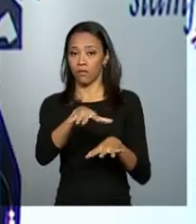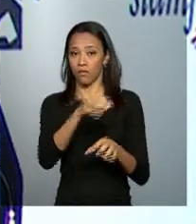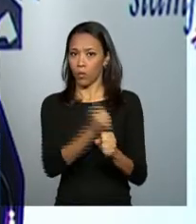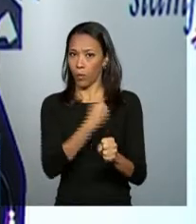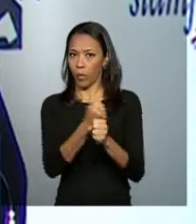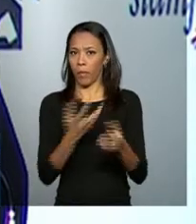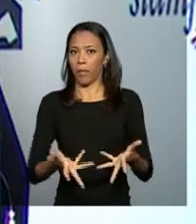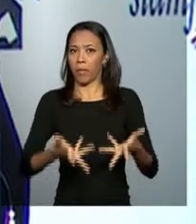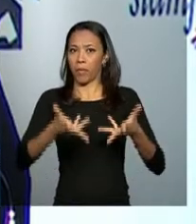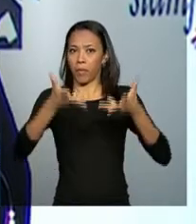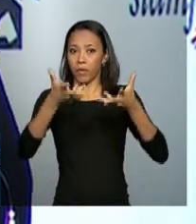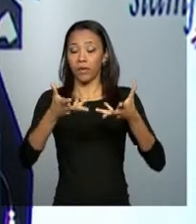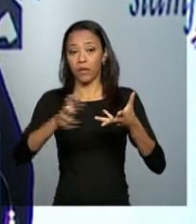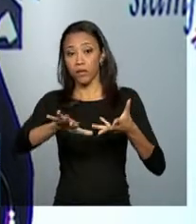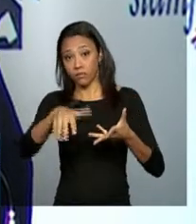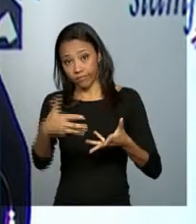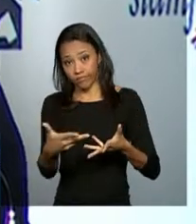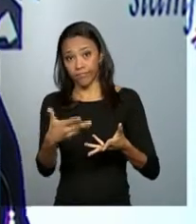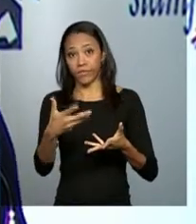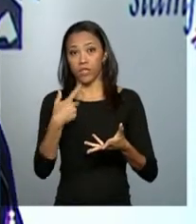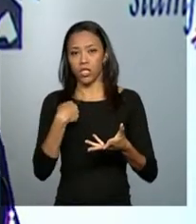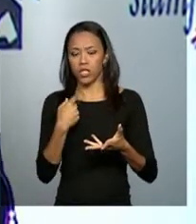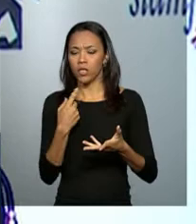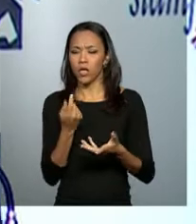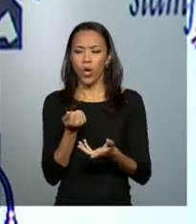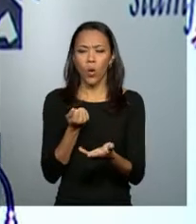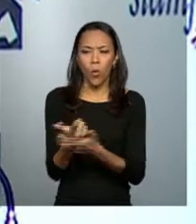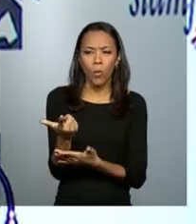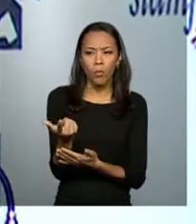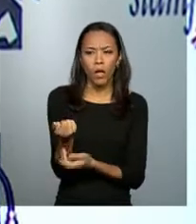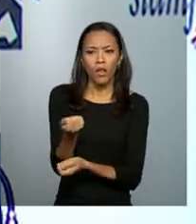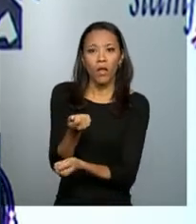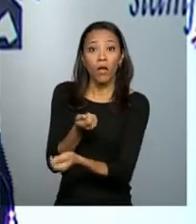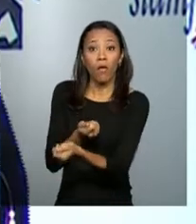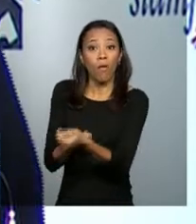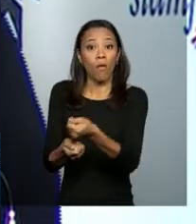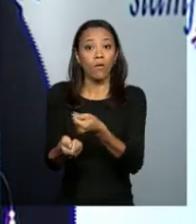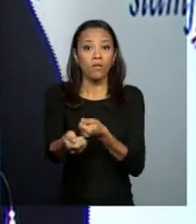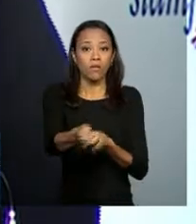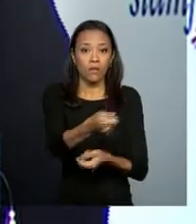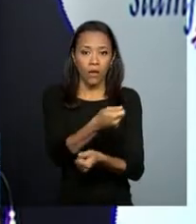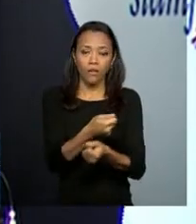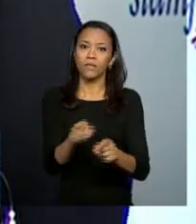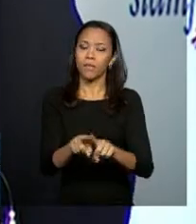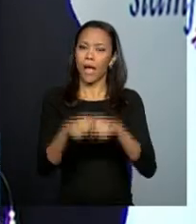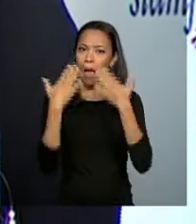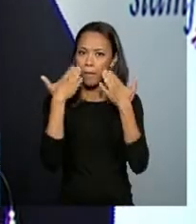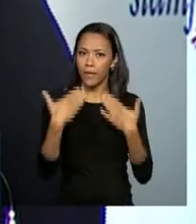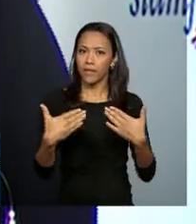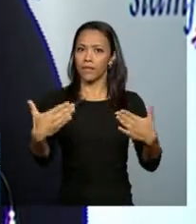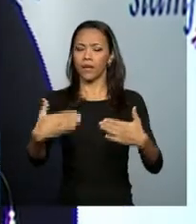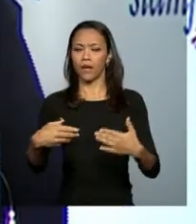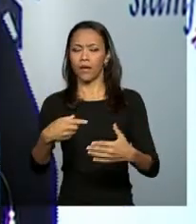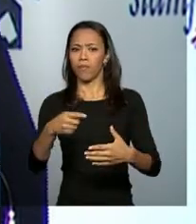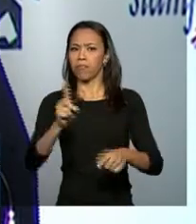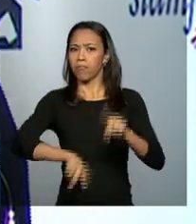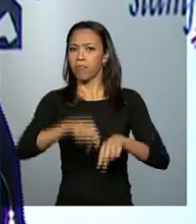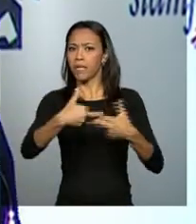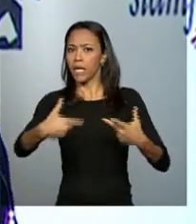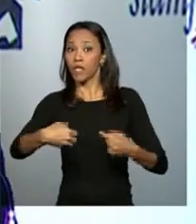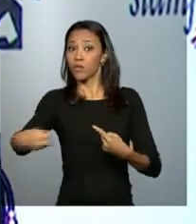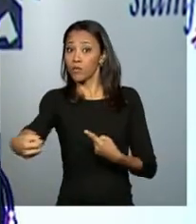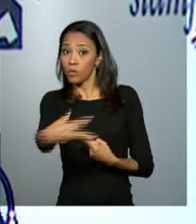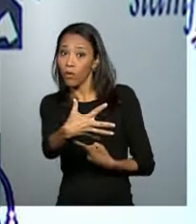Tanto quanto se trata de realizar negócios, como ao apresentar novidades em produtos